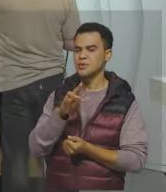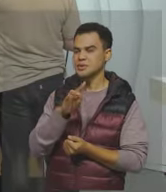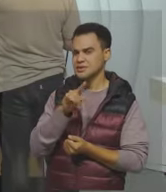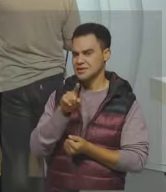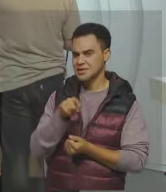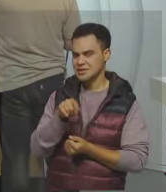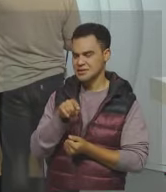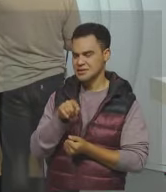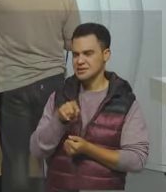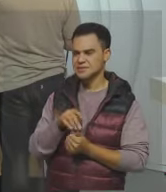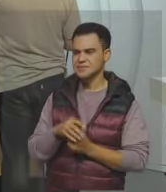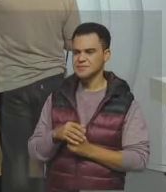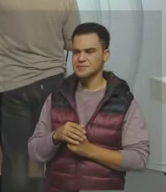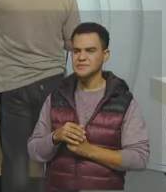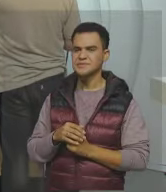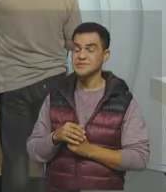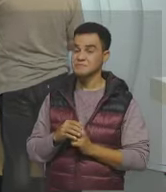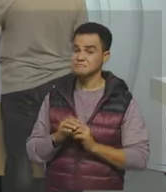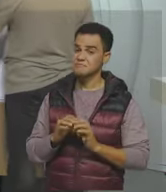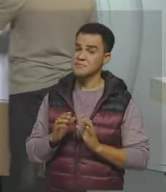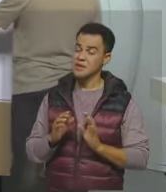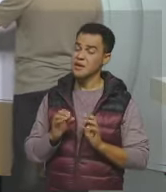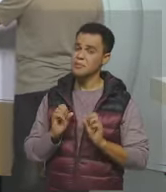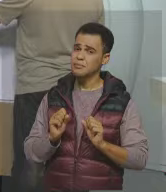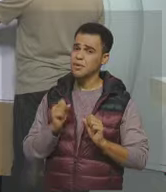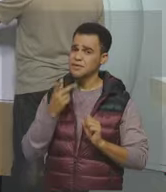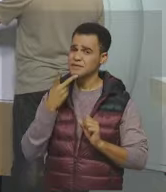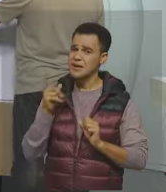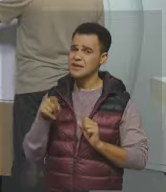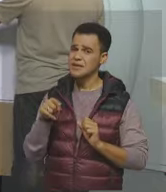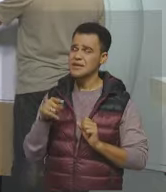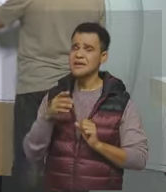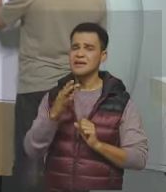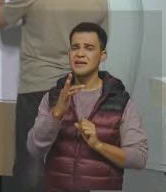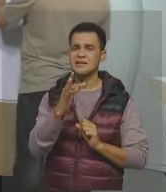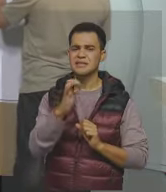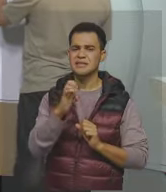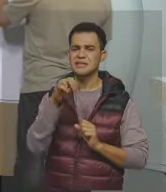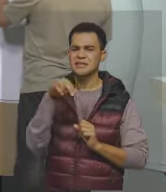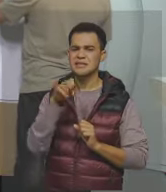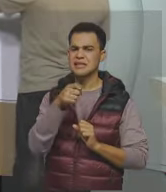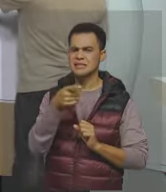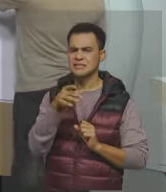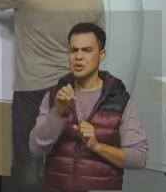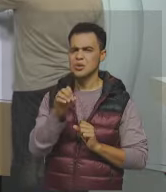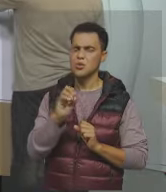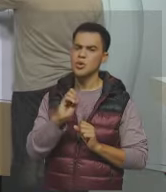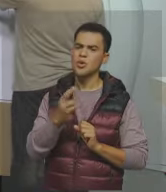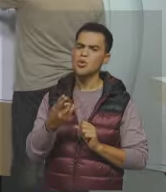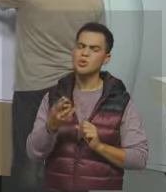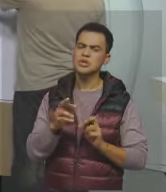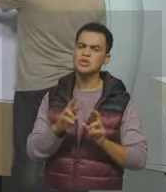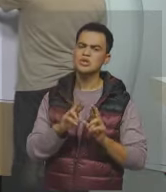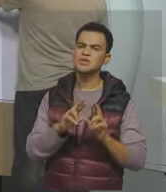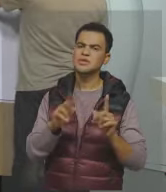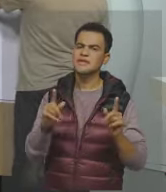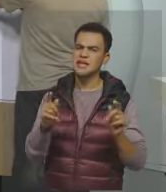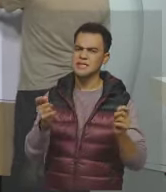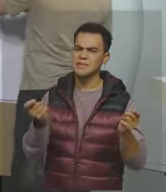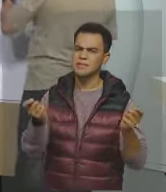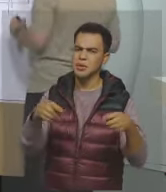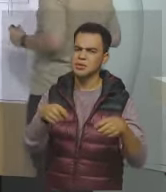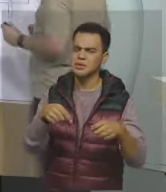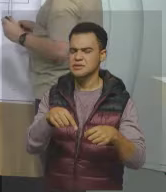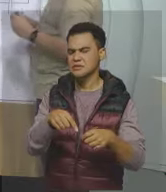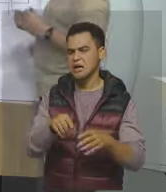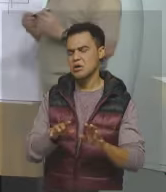tensão ou diferença de potencial. Só para vocês não acharem que eu estou inventando coisas